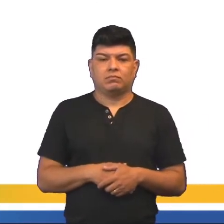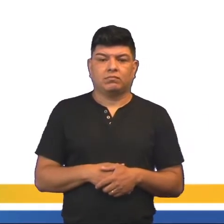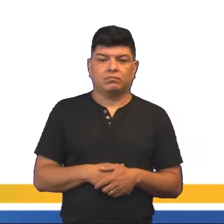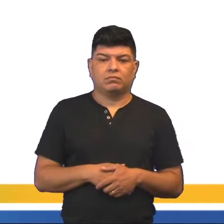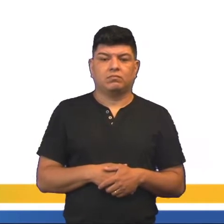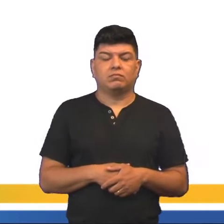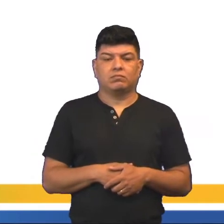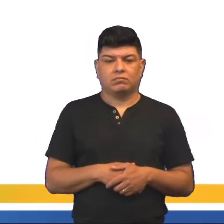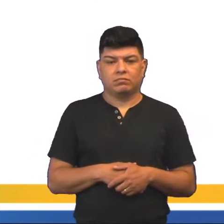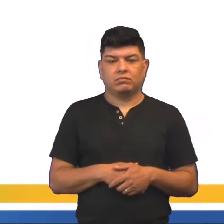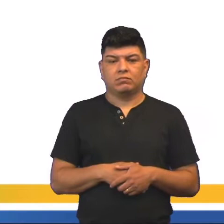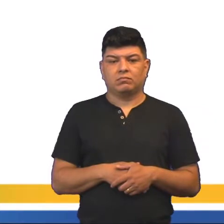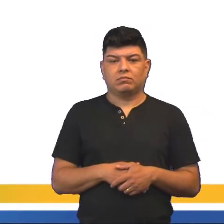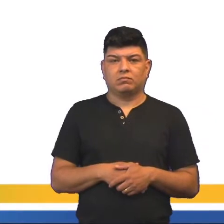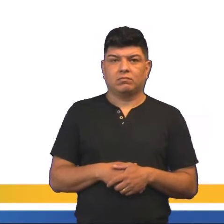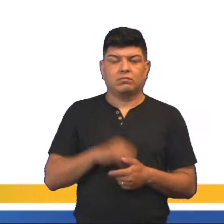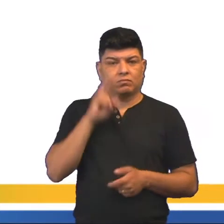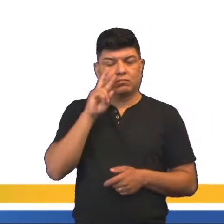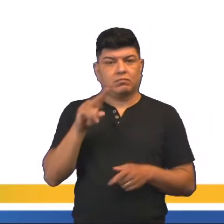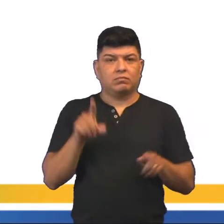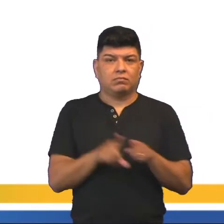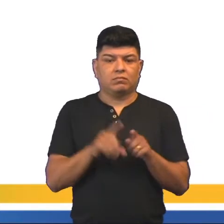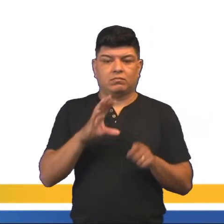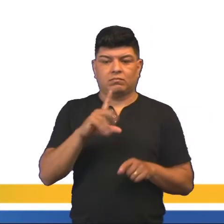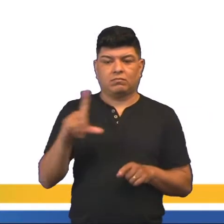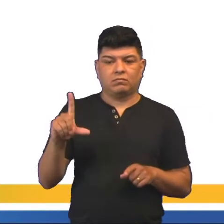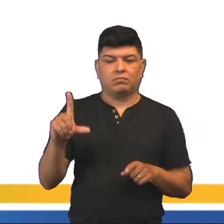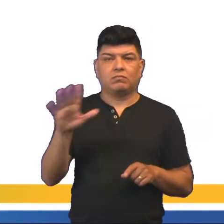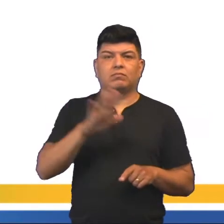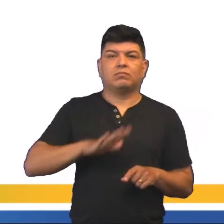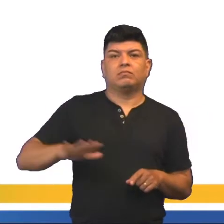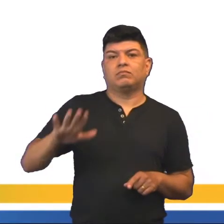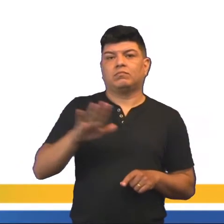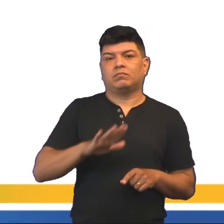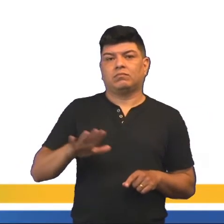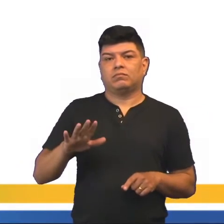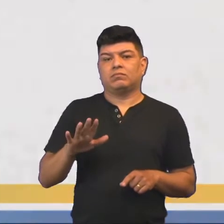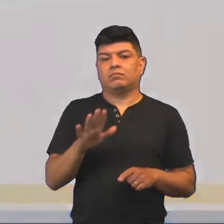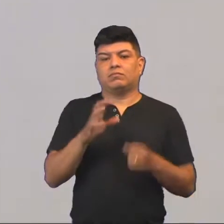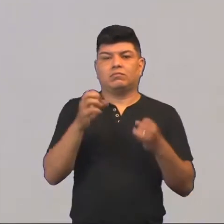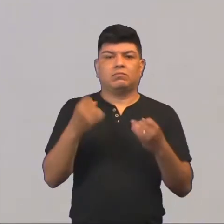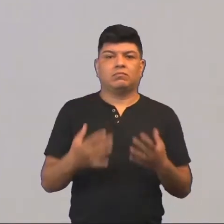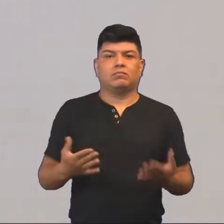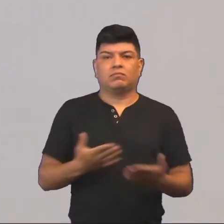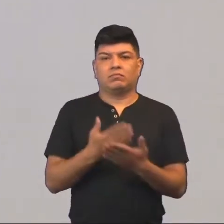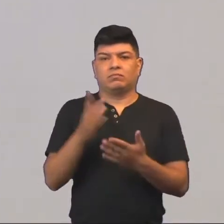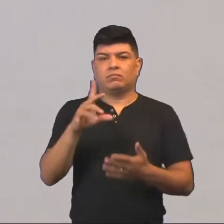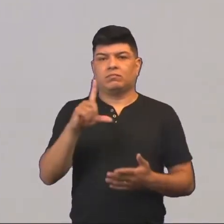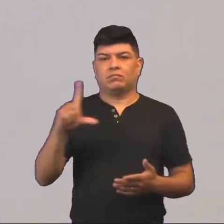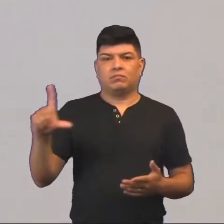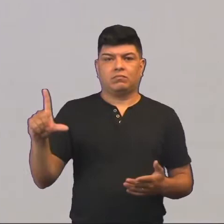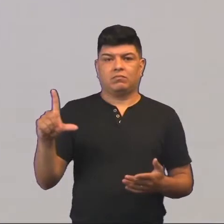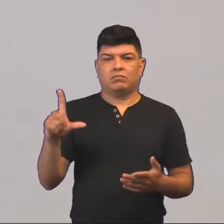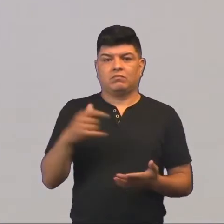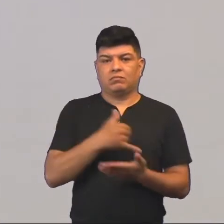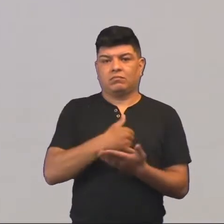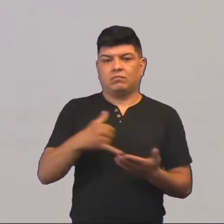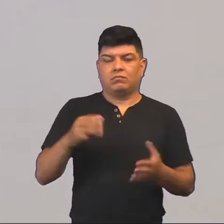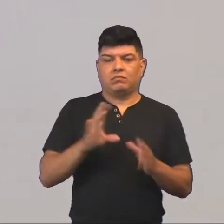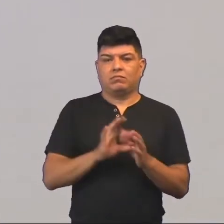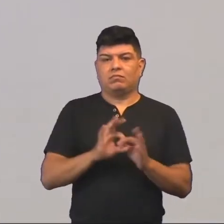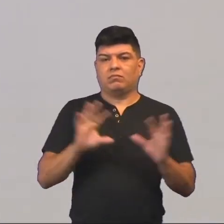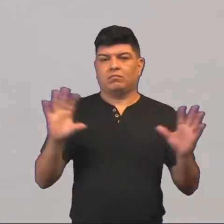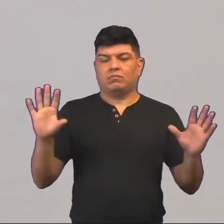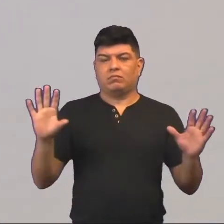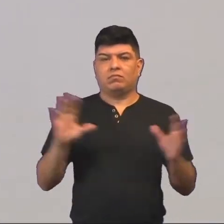E aqui a gente vai ver aí, além da classificação geral, que eu falei para vocês, que é a classificação das drogas